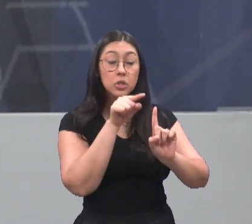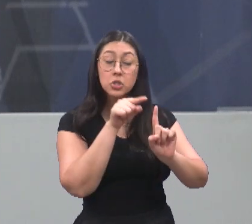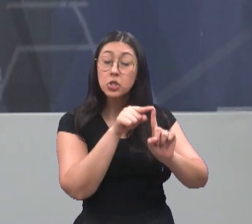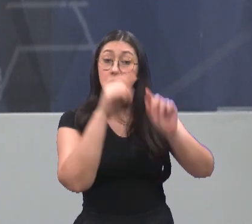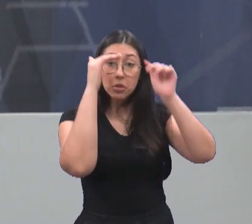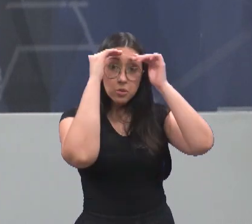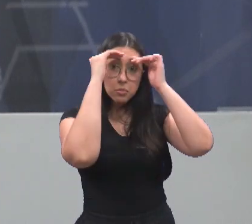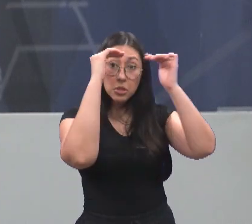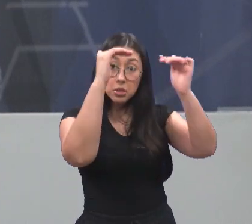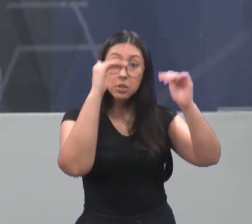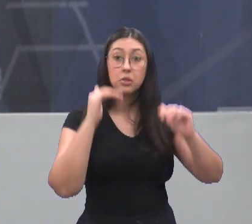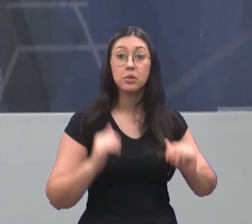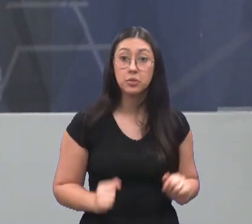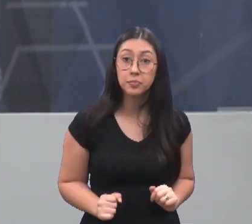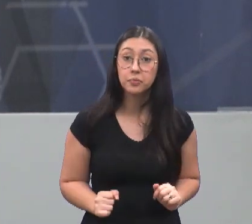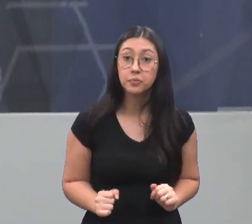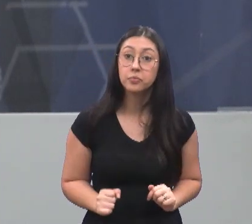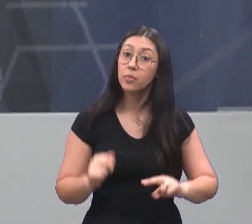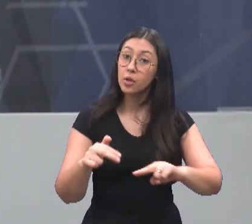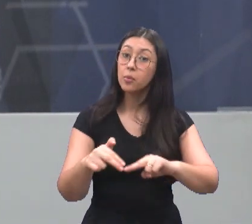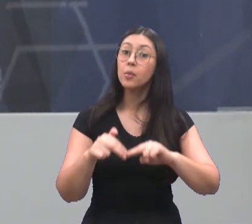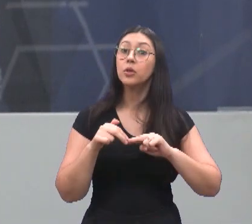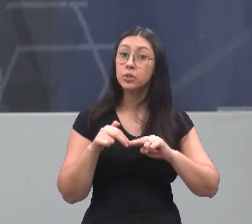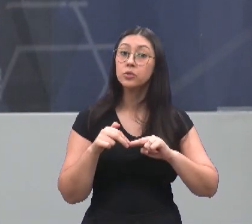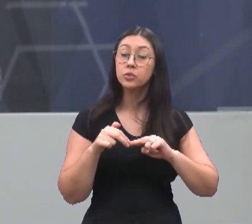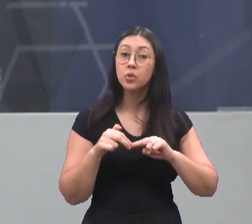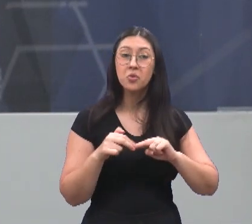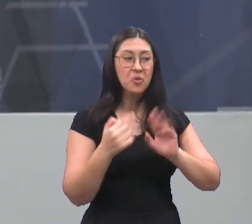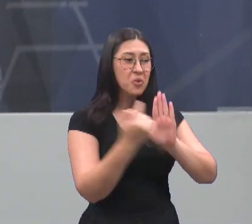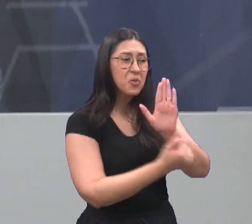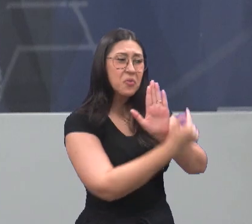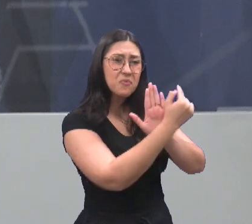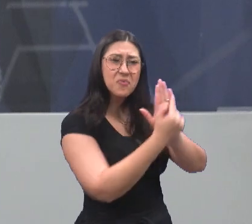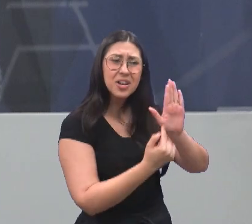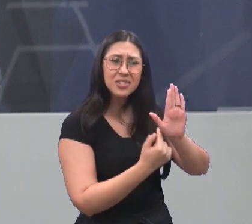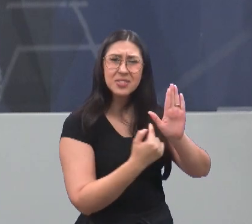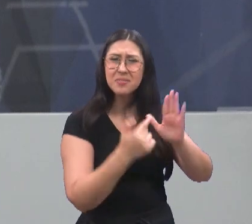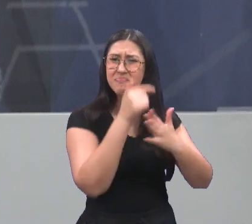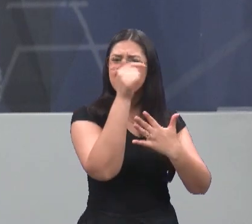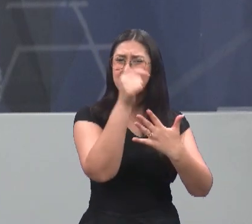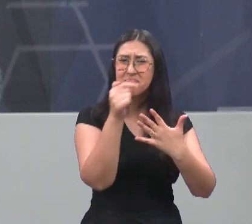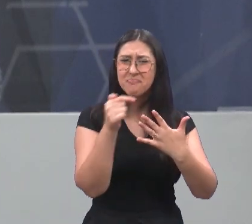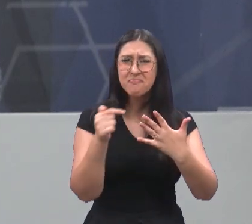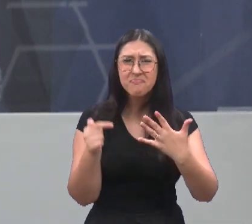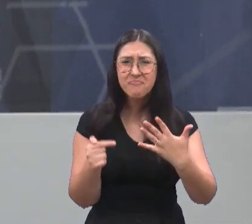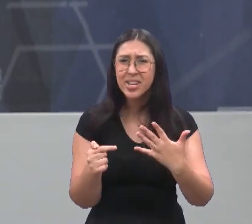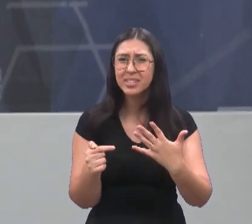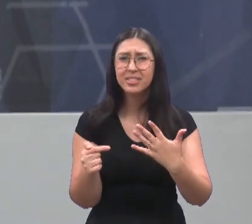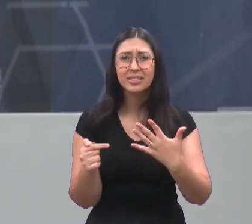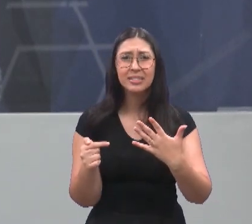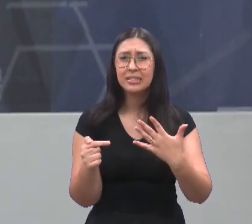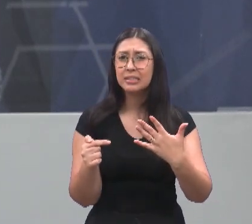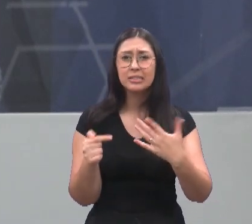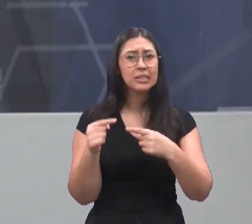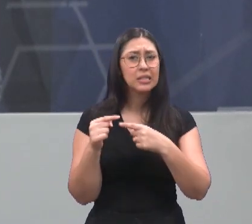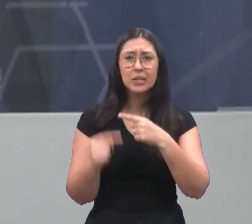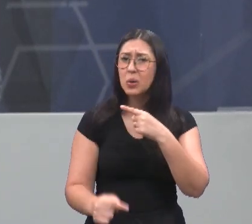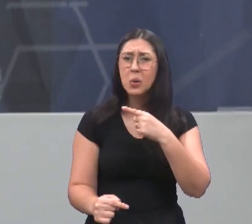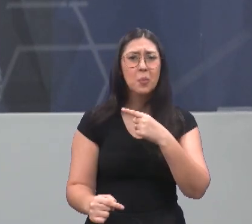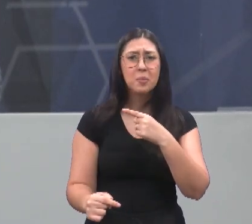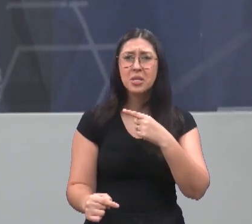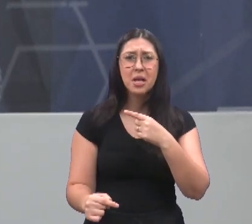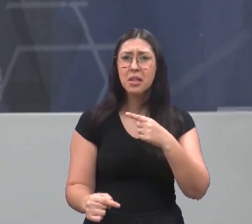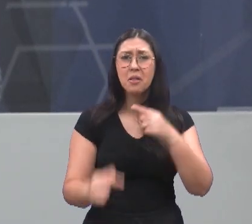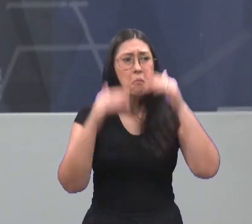poder público. Dessa forma, as razões do veto, na parte que aponta vício de iniciativa do projeto, não merecem ser